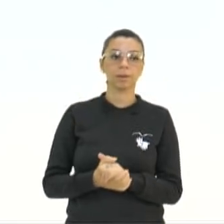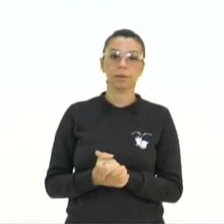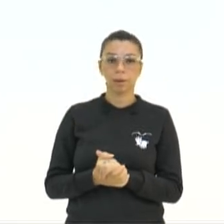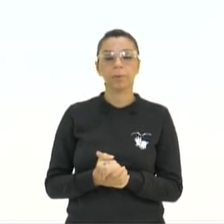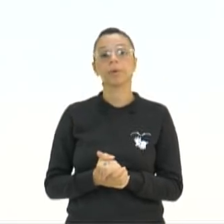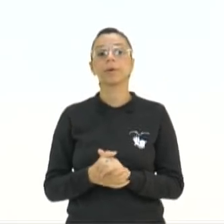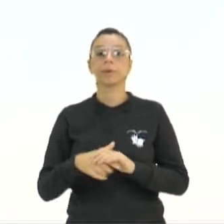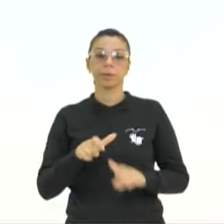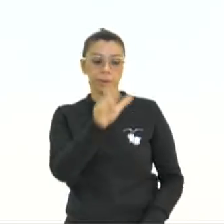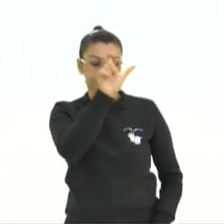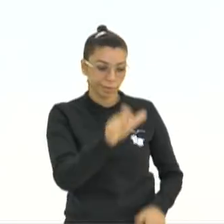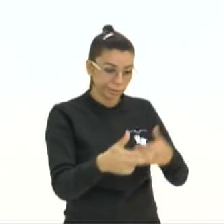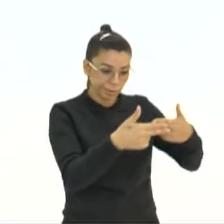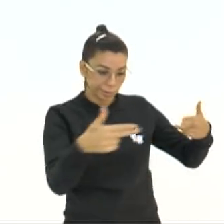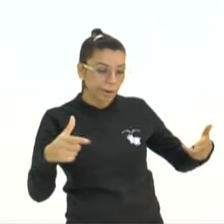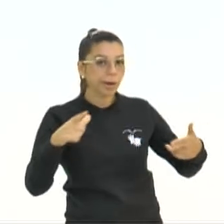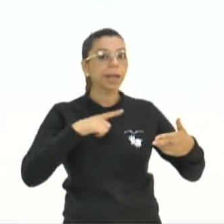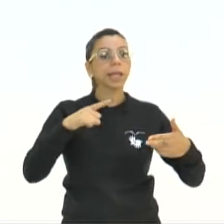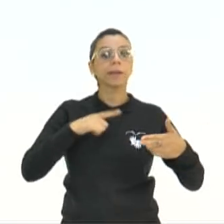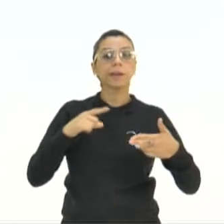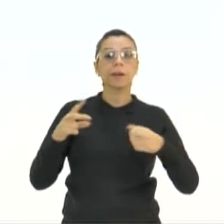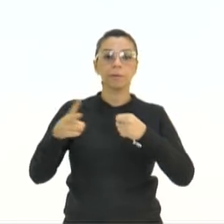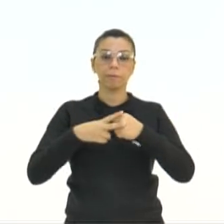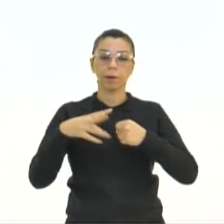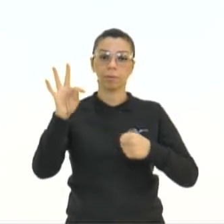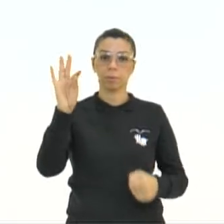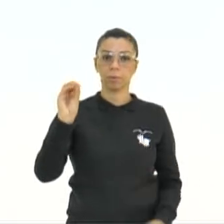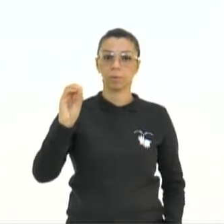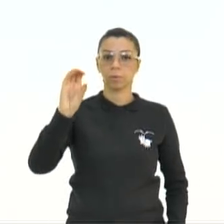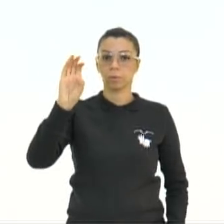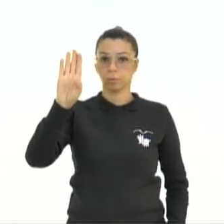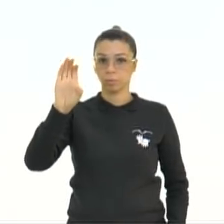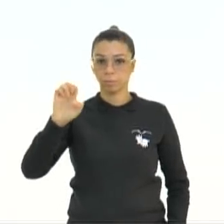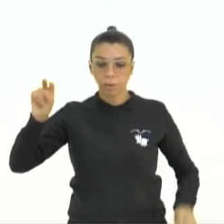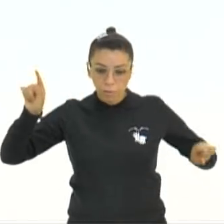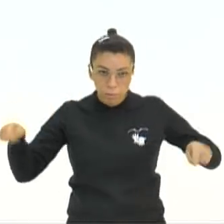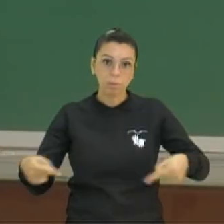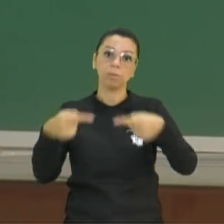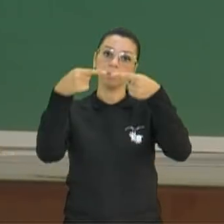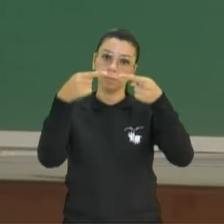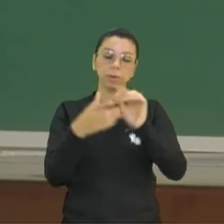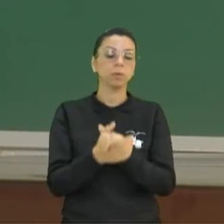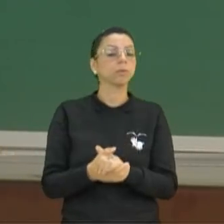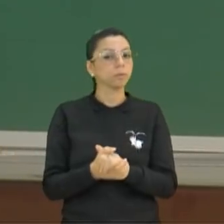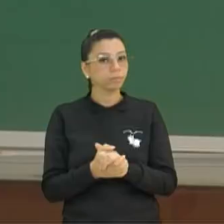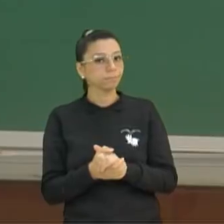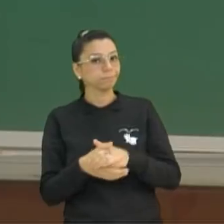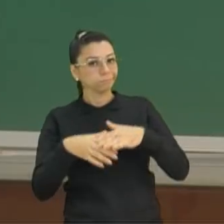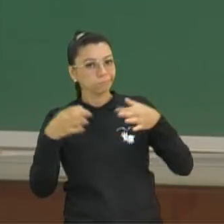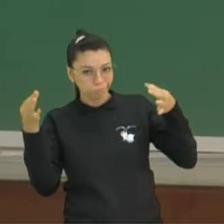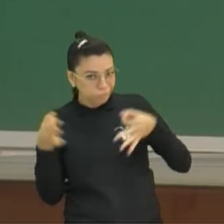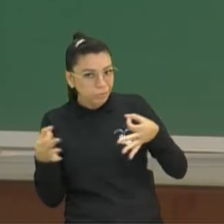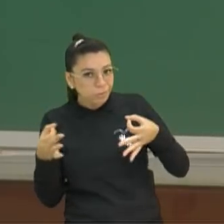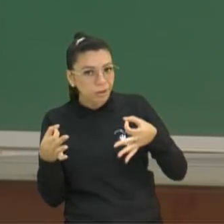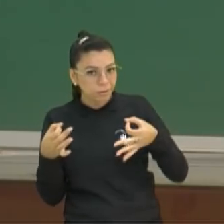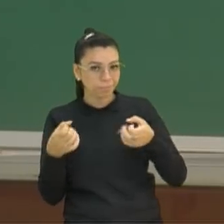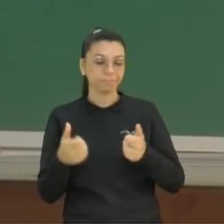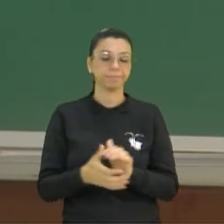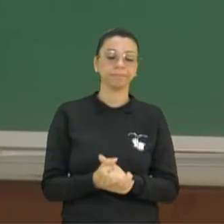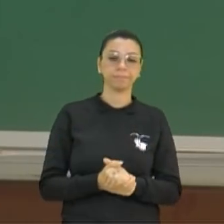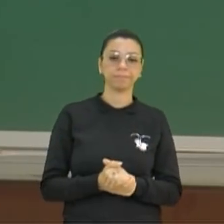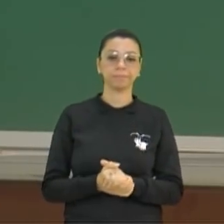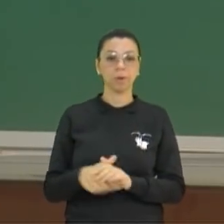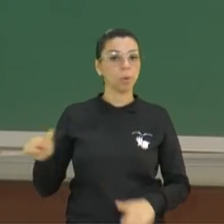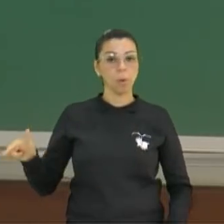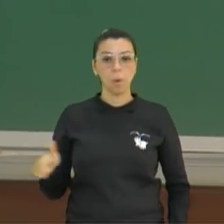Cada sujeito tem o seu verbo to be. Moleza? Muito bem. Quanto você teria tirado? Acertou tudo? Não acertou? Então, vamos fazer mais 2.